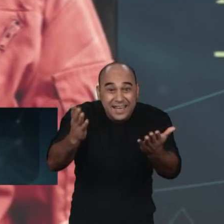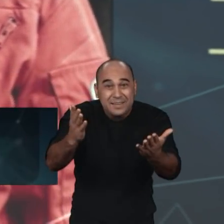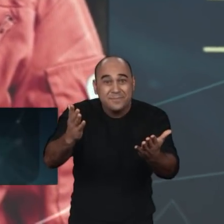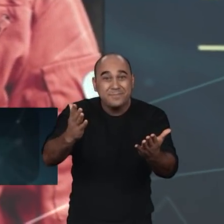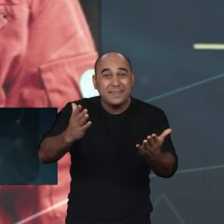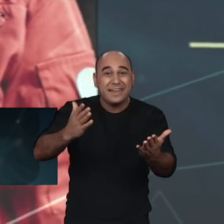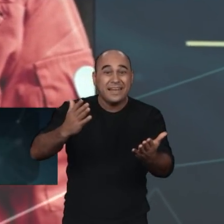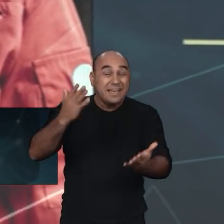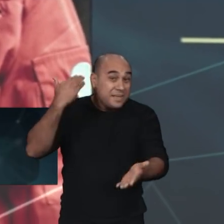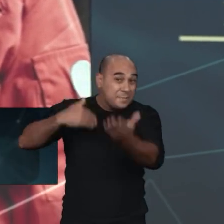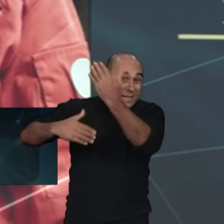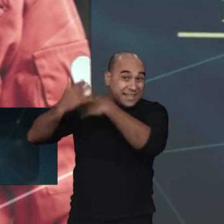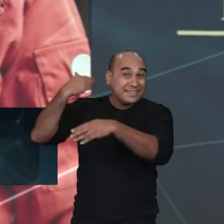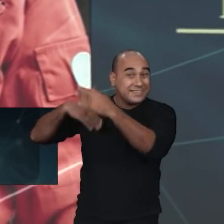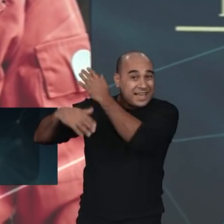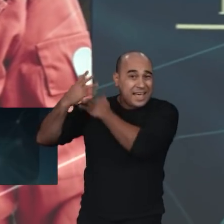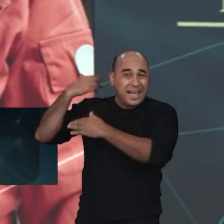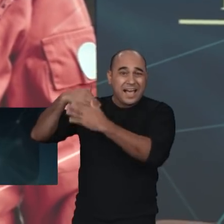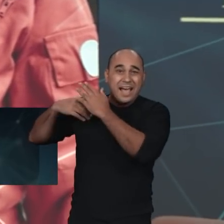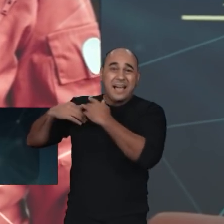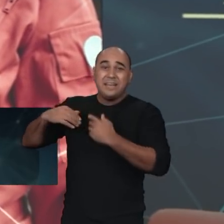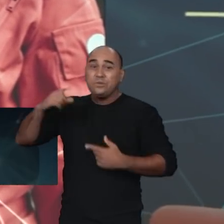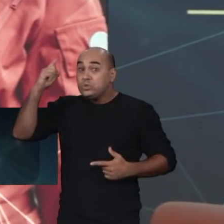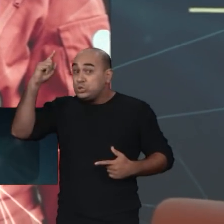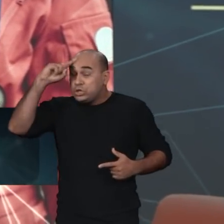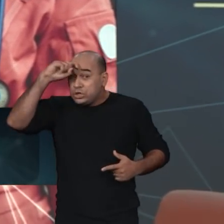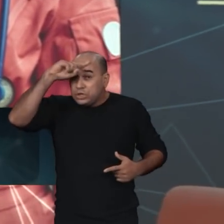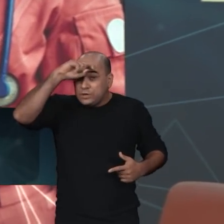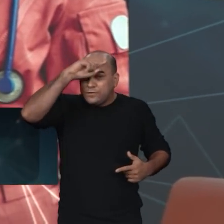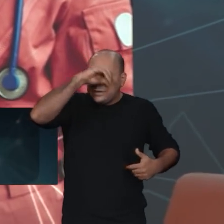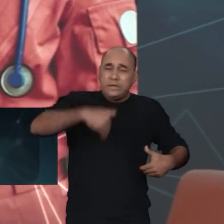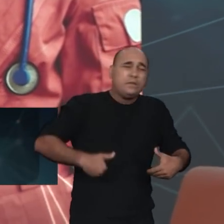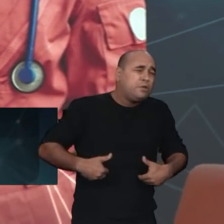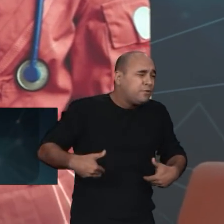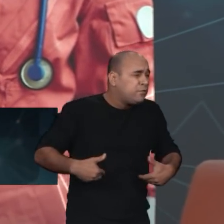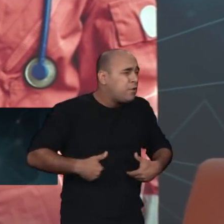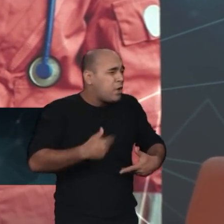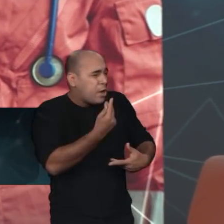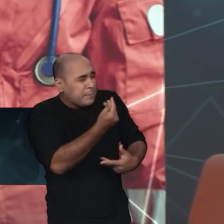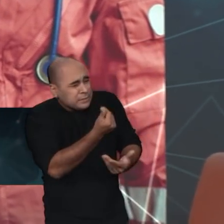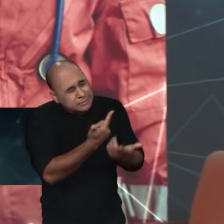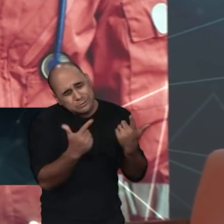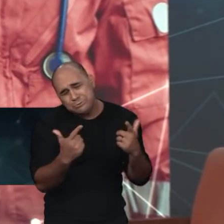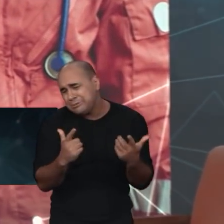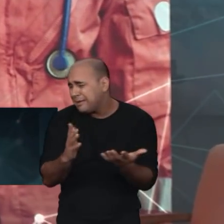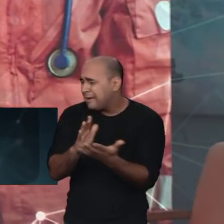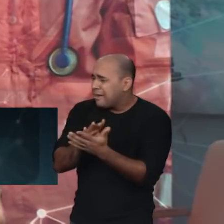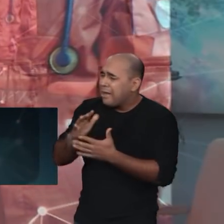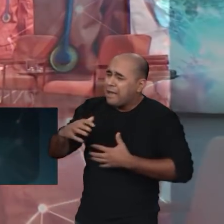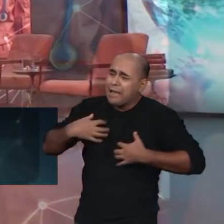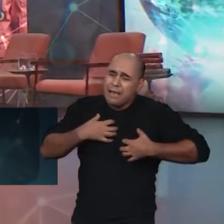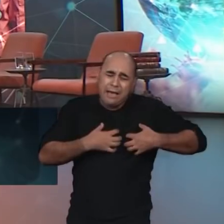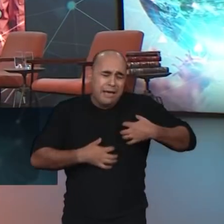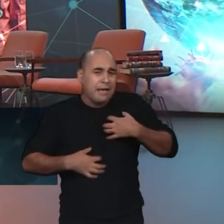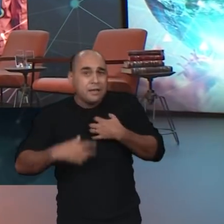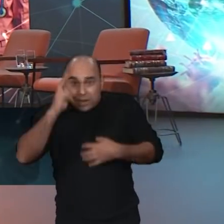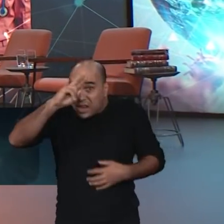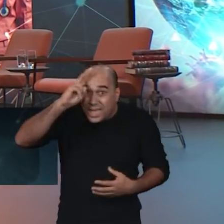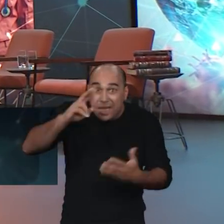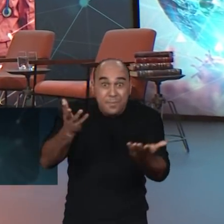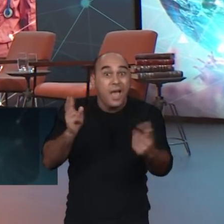quando a situação apertou. Cuidei de